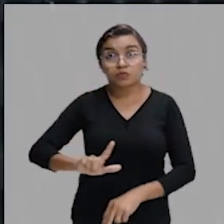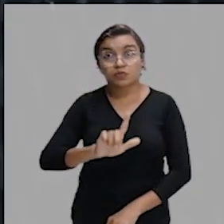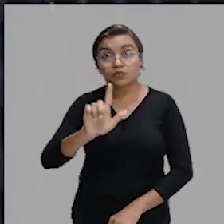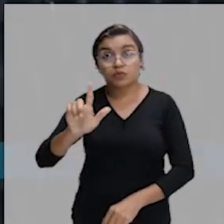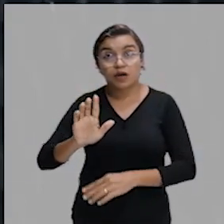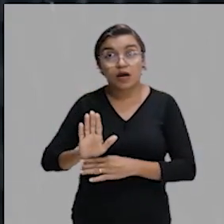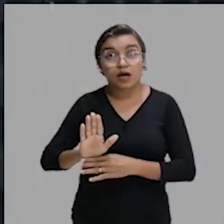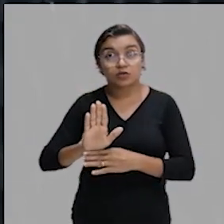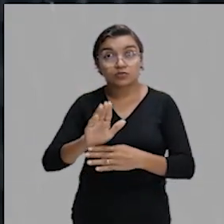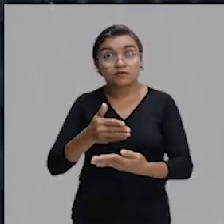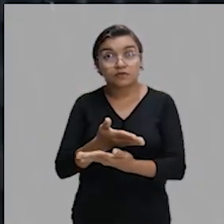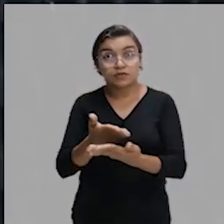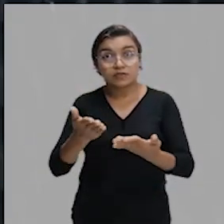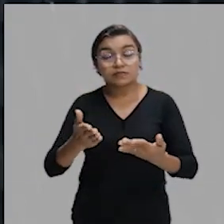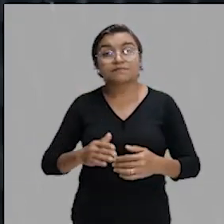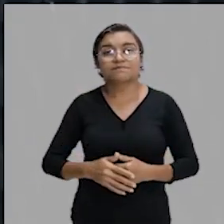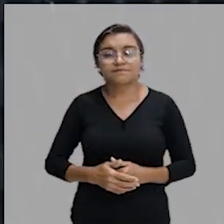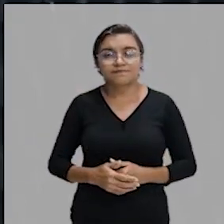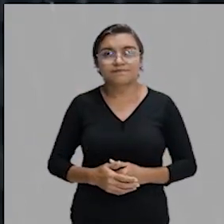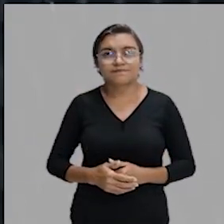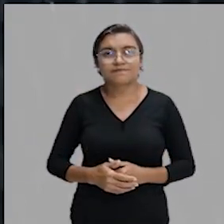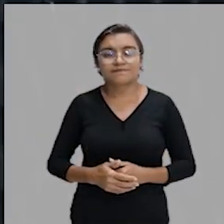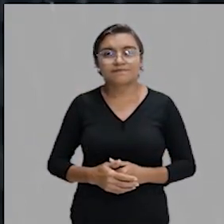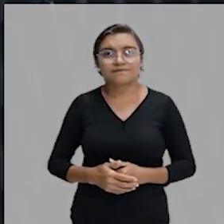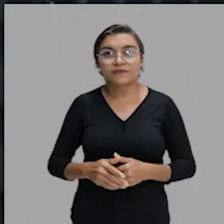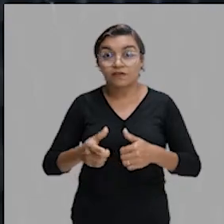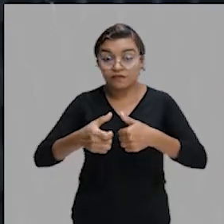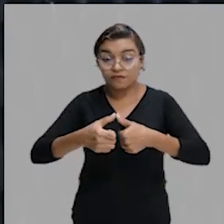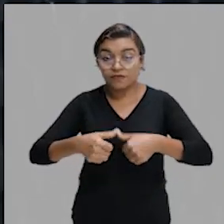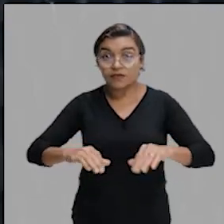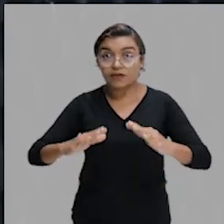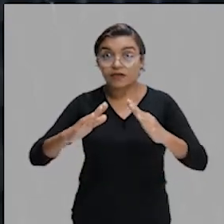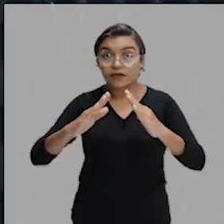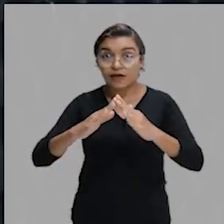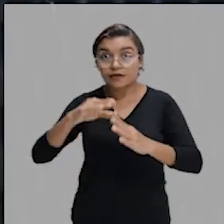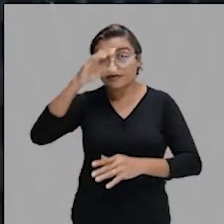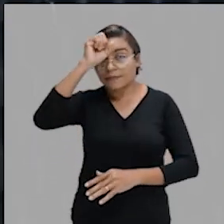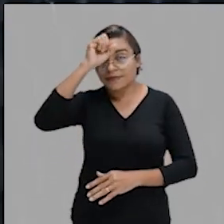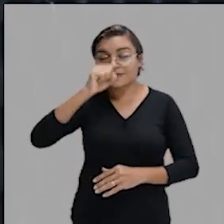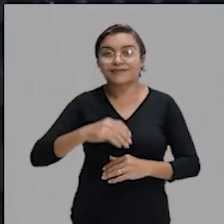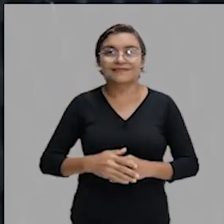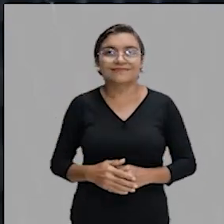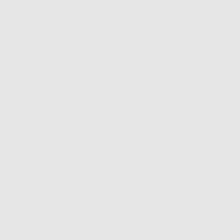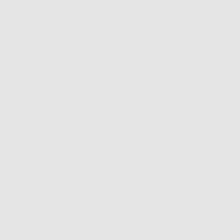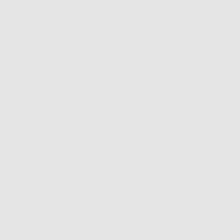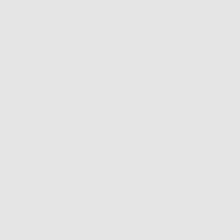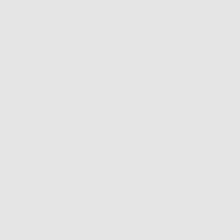disciplinas, como eu já falei para vocês, tá? Sou André com vocês aqui, fique em casa, fique conosco e fique estudando.